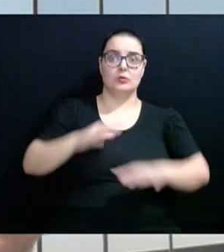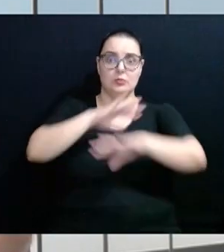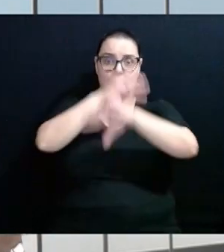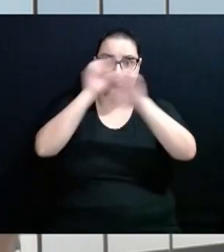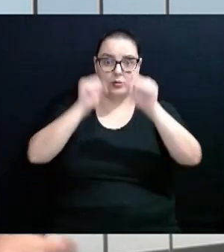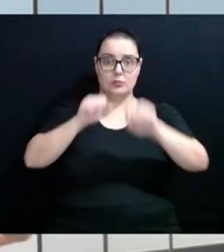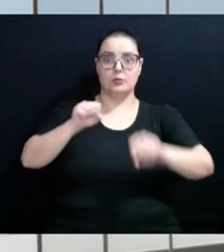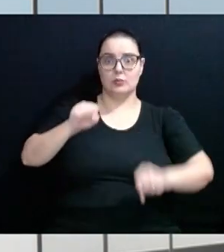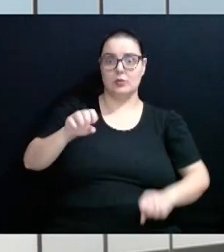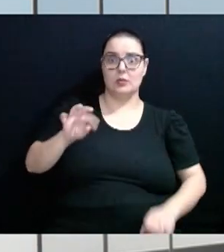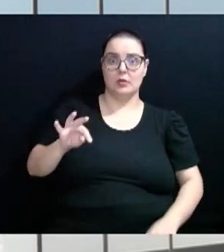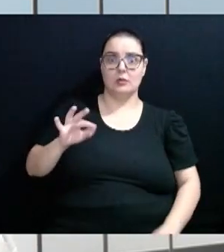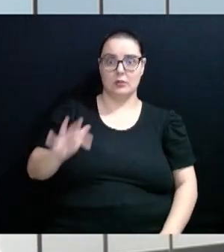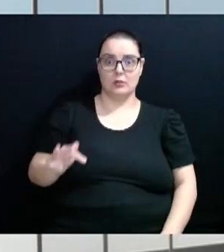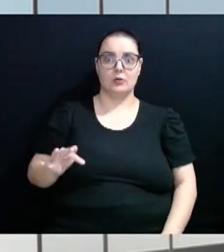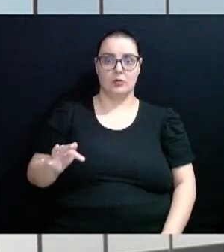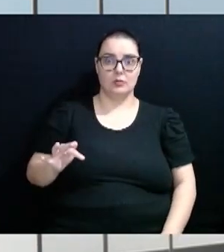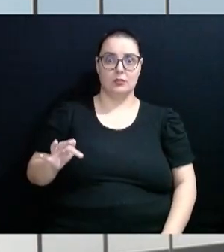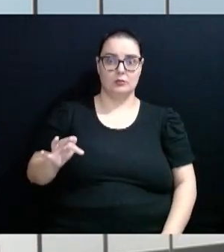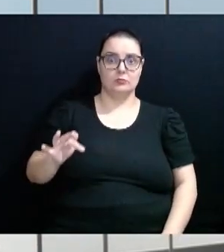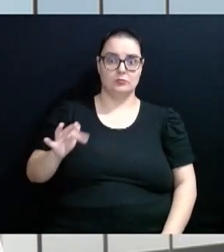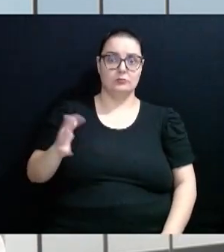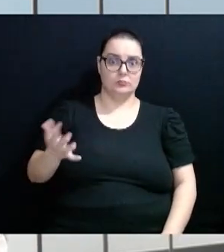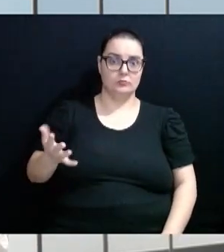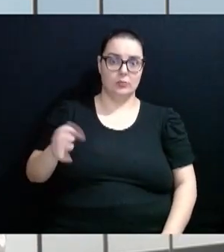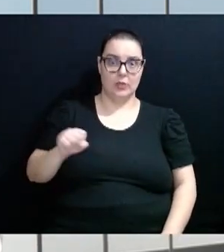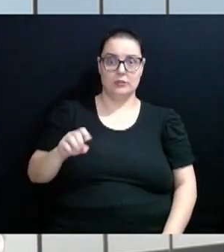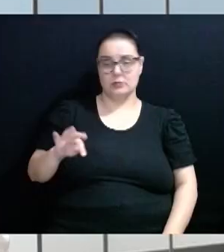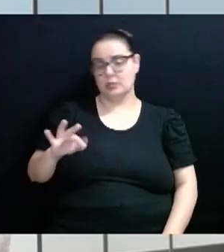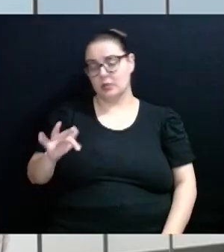Supremo Tribunal Federal. Sim. Então foi uma medida